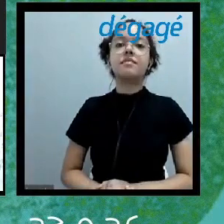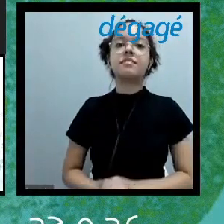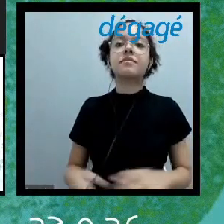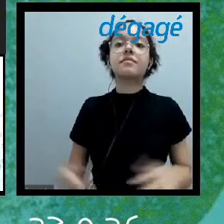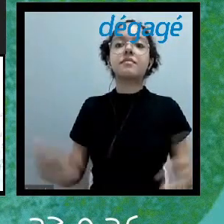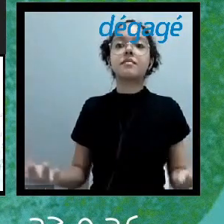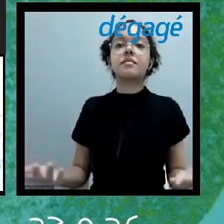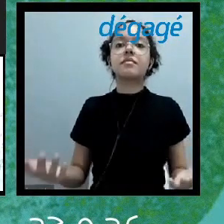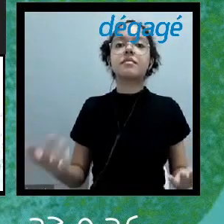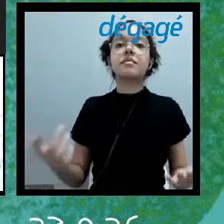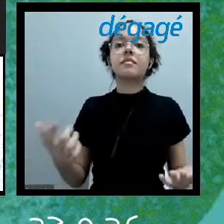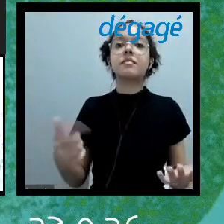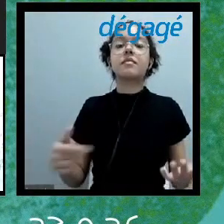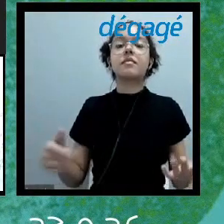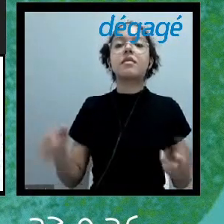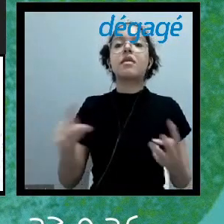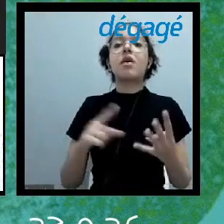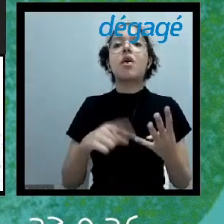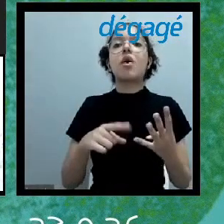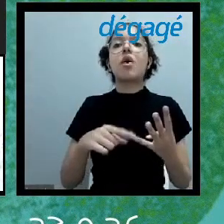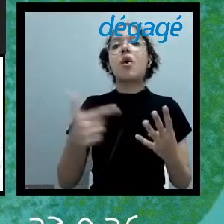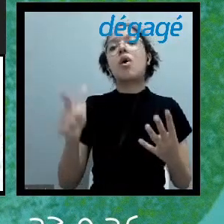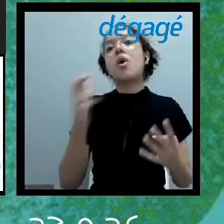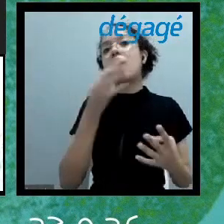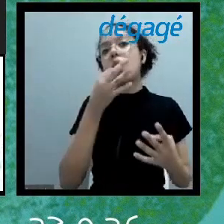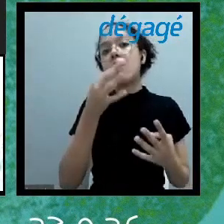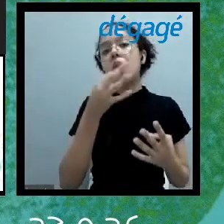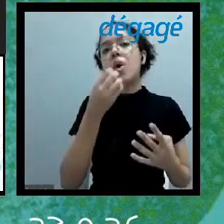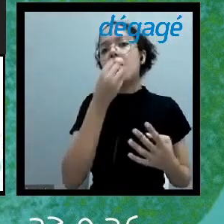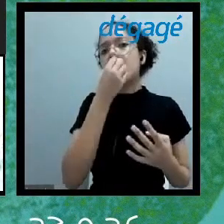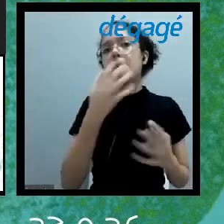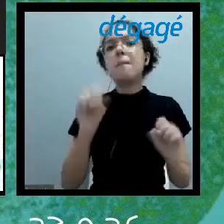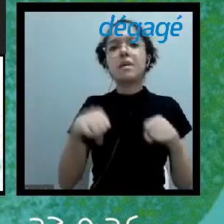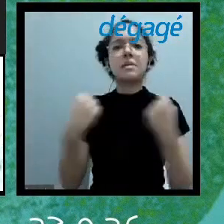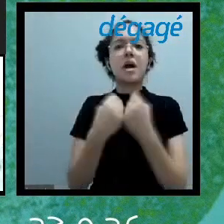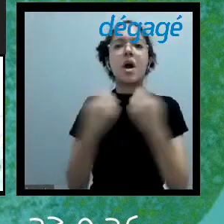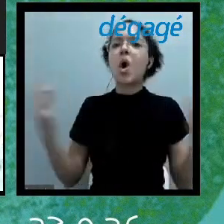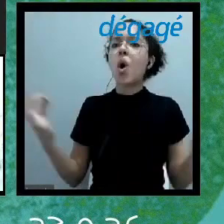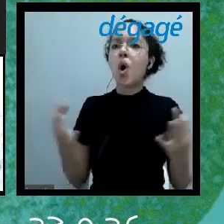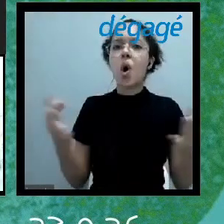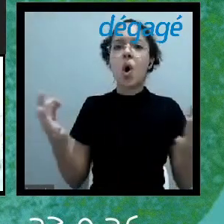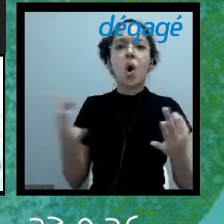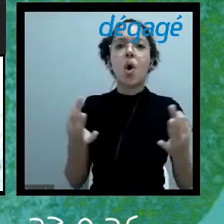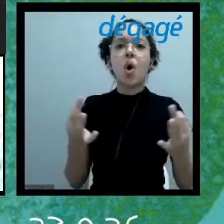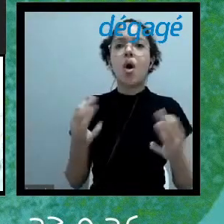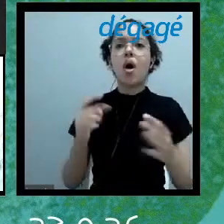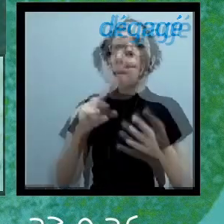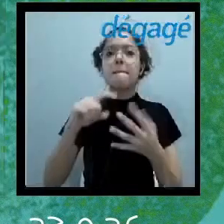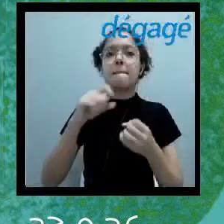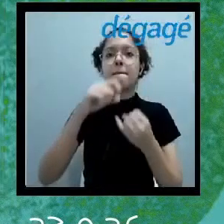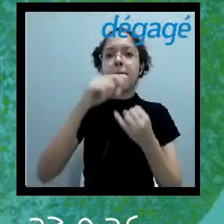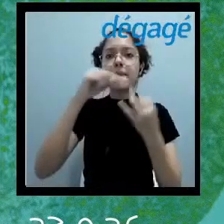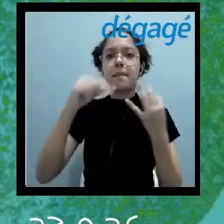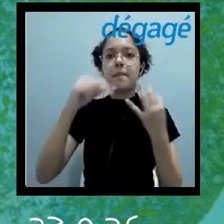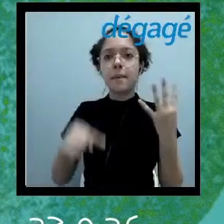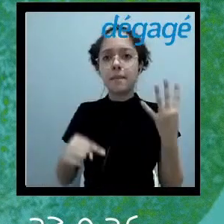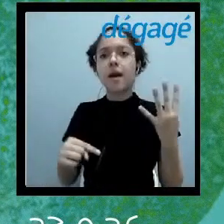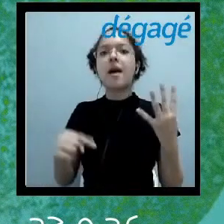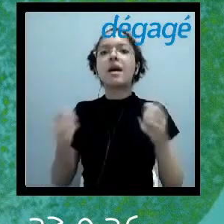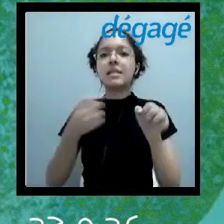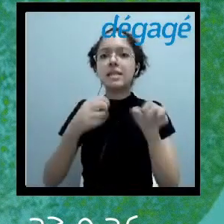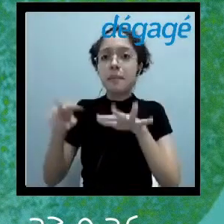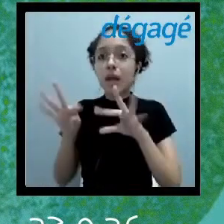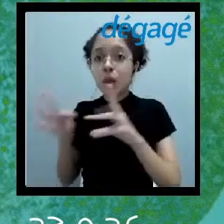mensagem da Auxiliadora agora, dizendo: excelente seminário, que fosse mais dias. Eu acho que a gente vai ter mais dias,